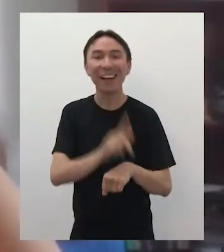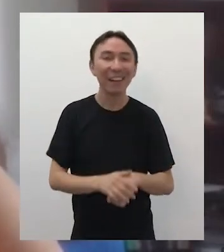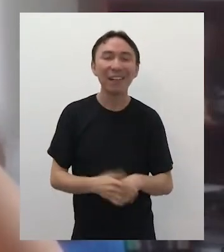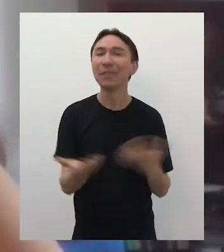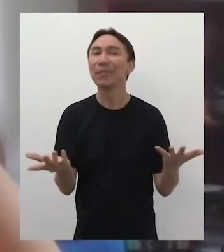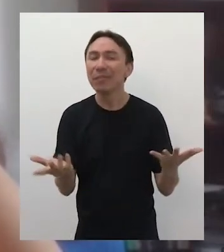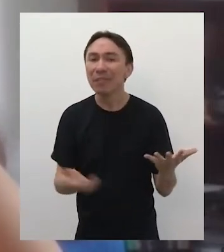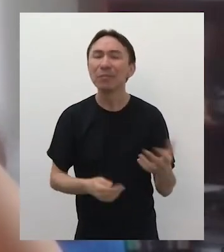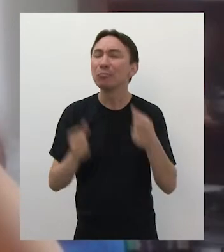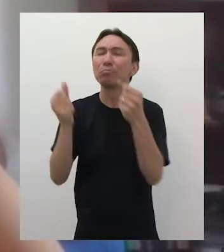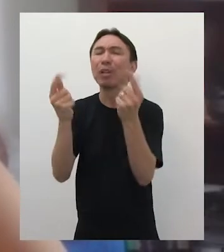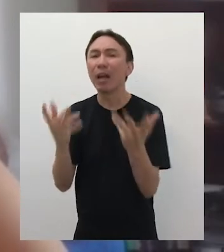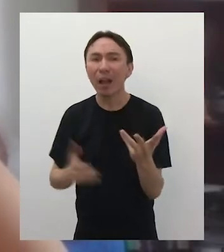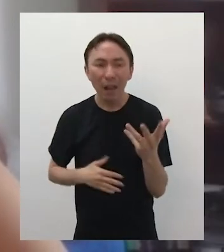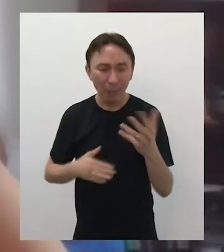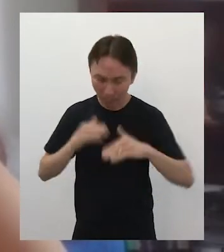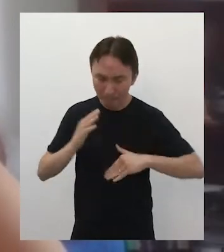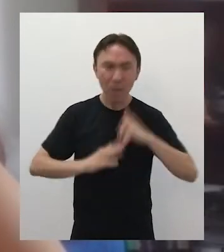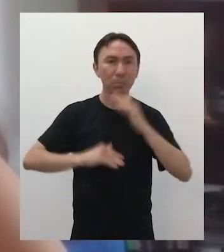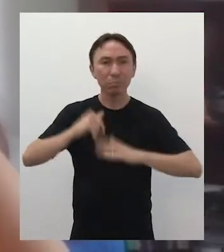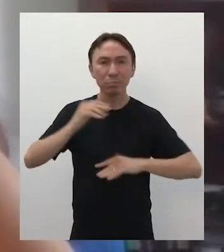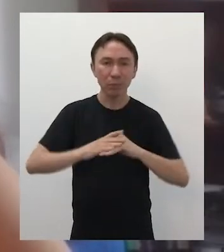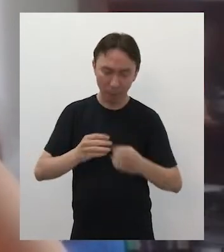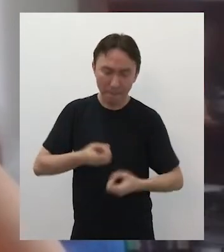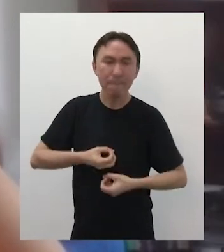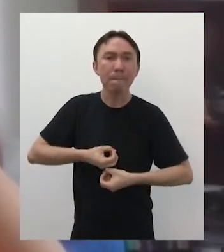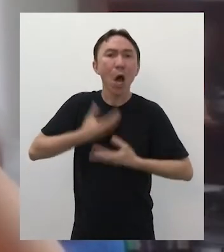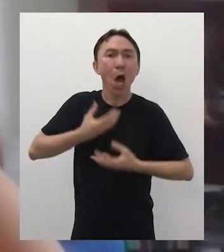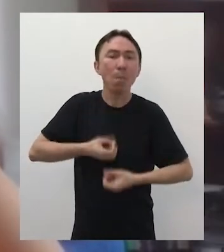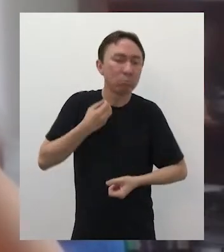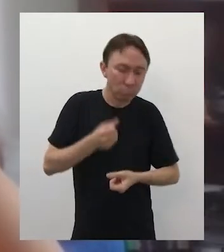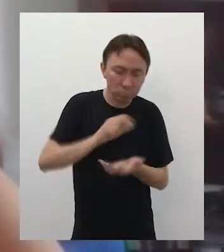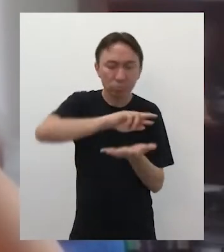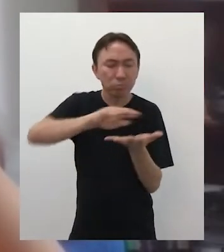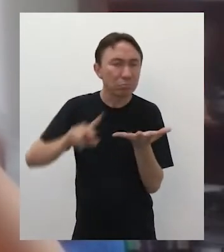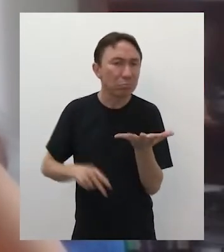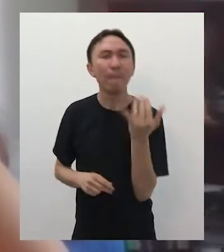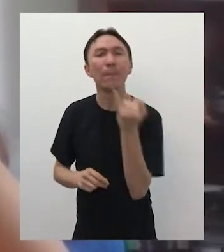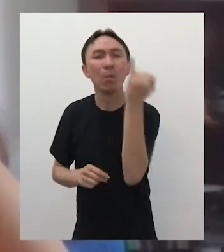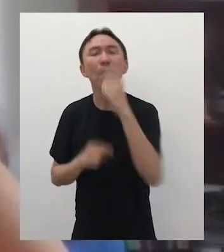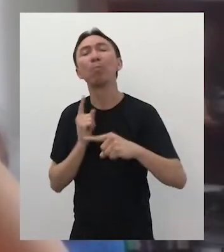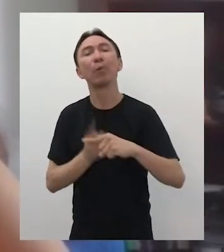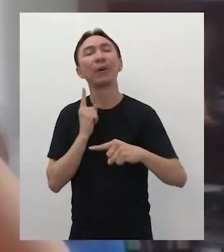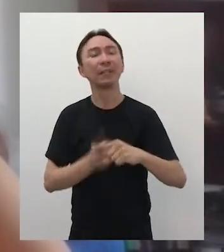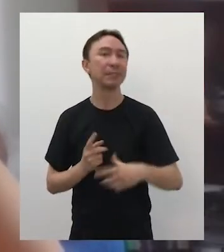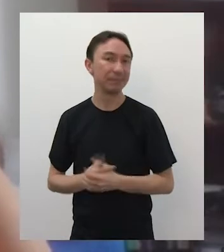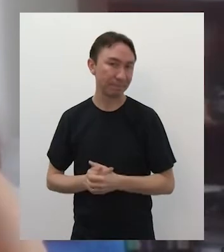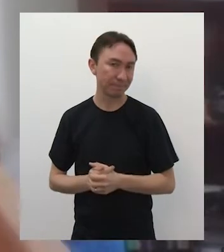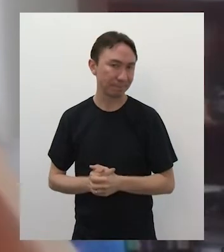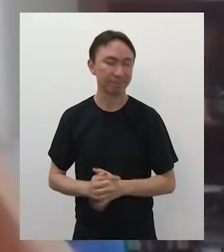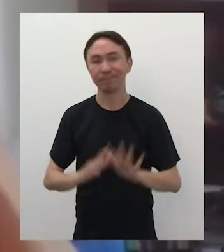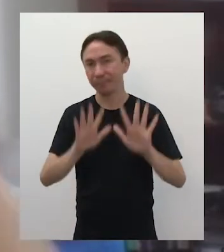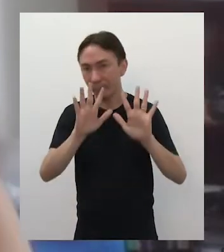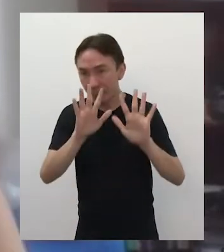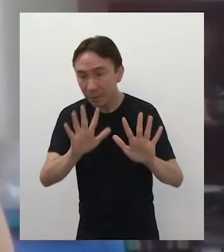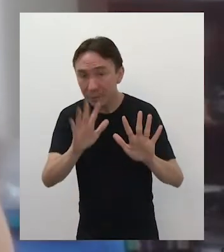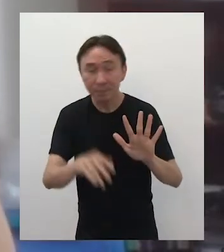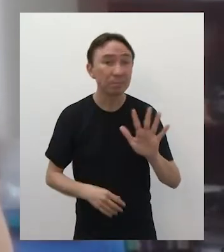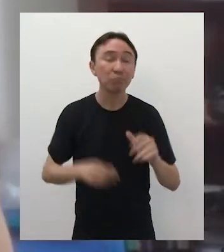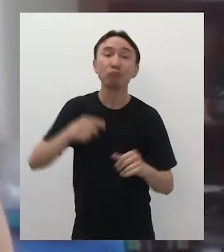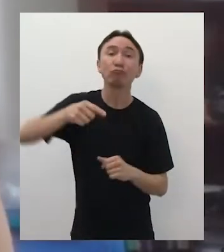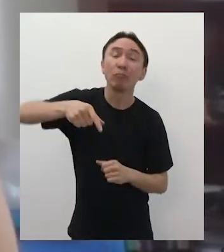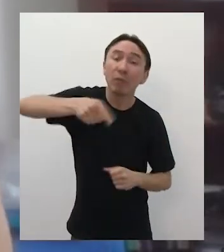falar sobre autogestão nesse momento em particular, né? Para falar um pouquinho da autogestão, antes eu